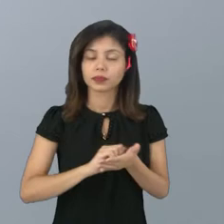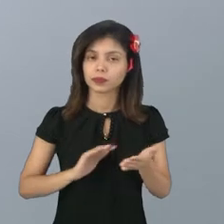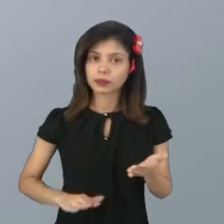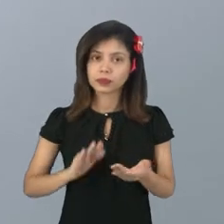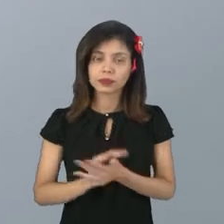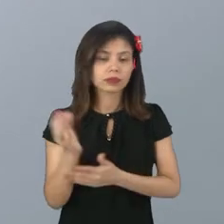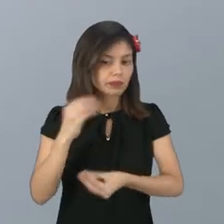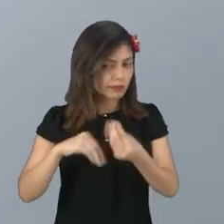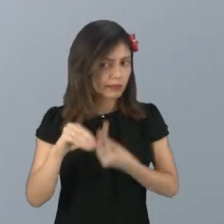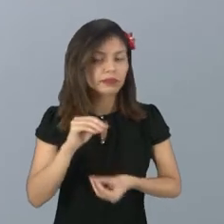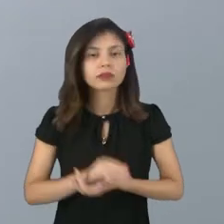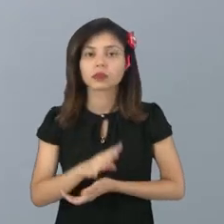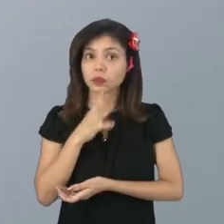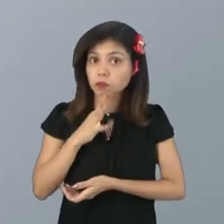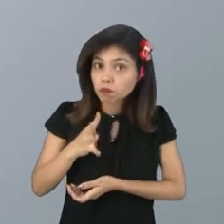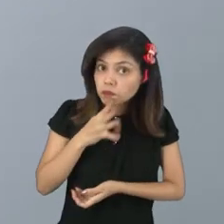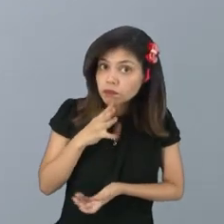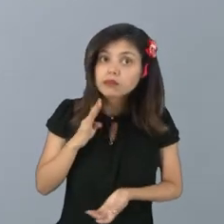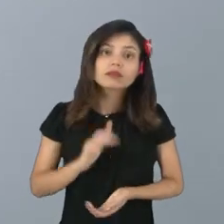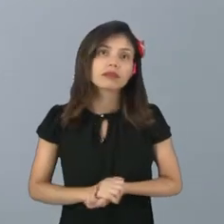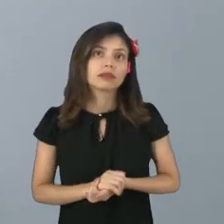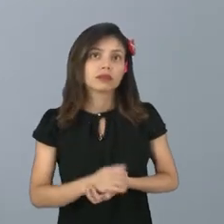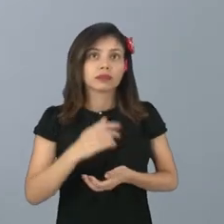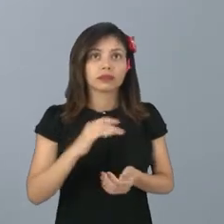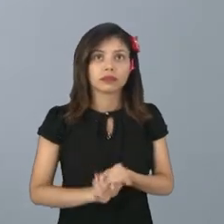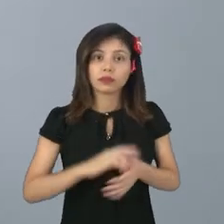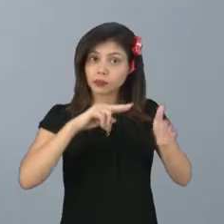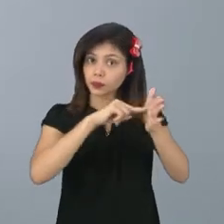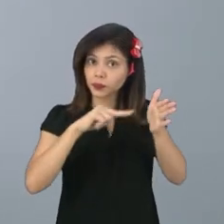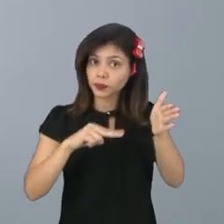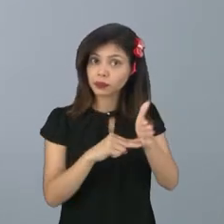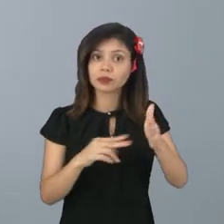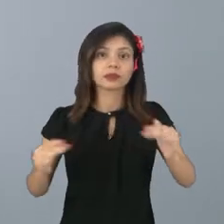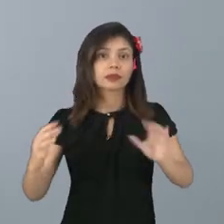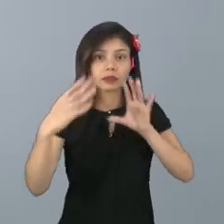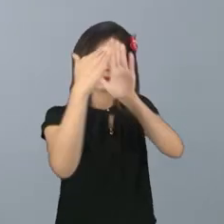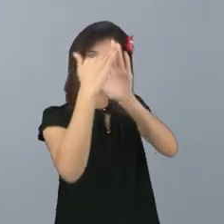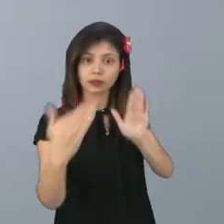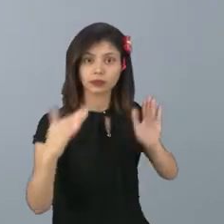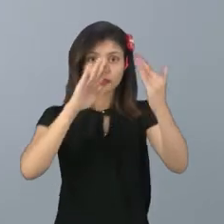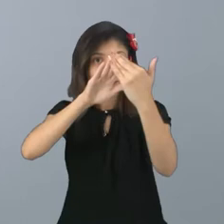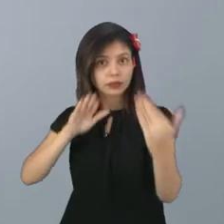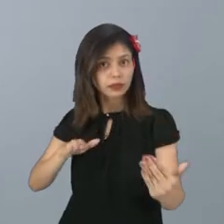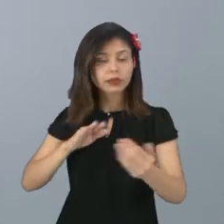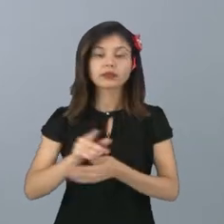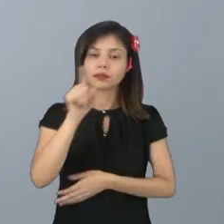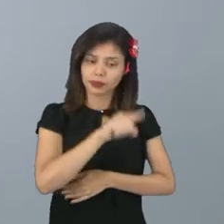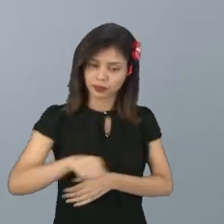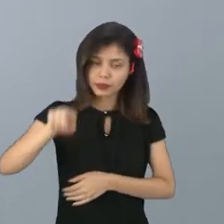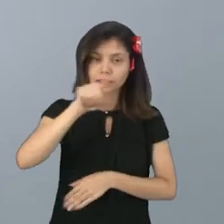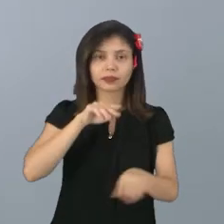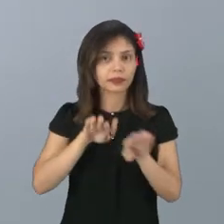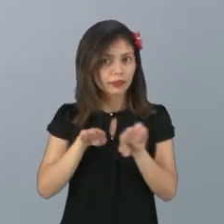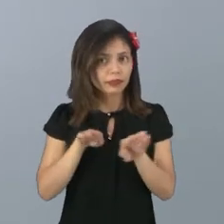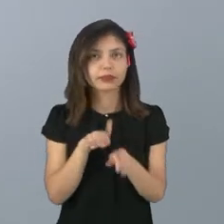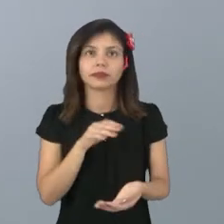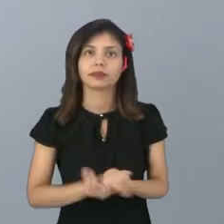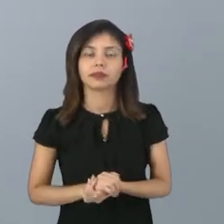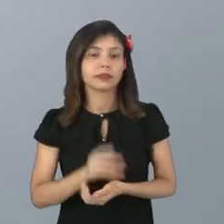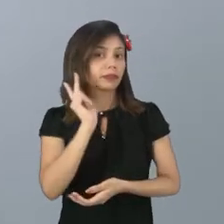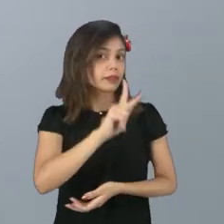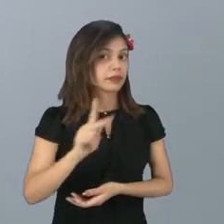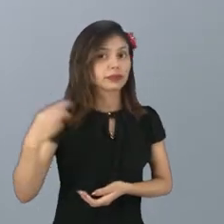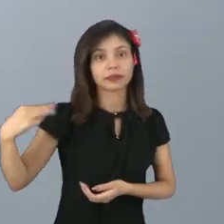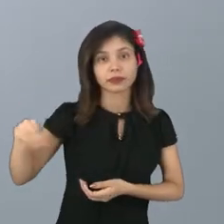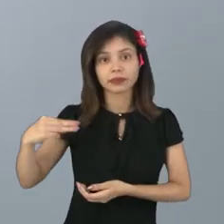exercícios que envolvem o reconhecimento né de prismas pirâmides e corpos redondos meu nome é Luan Felipe sou professor de matemática